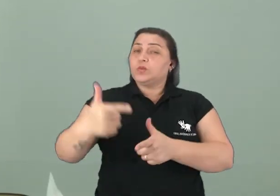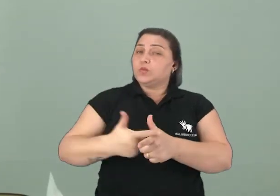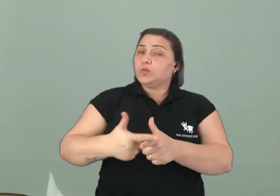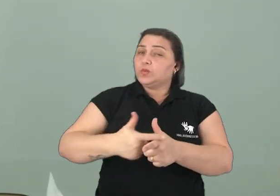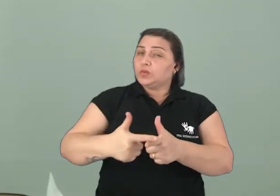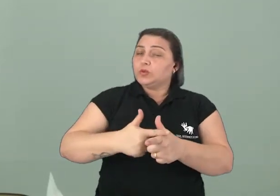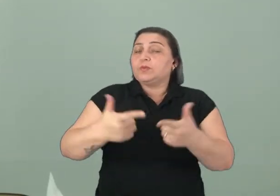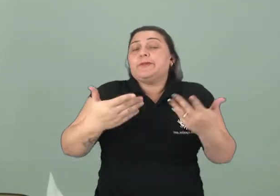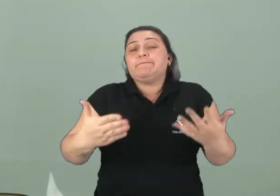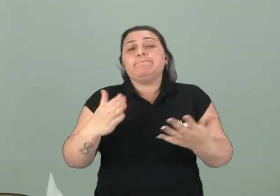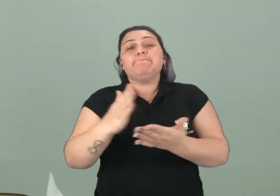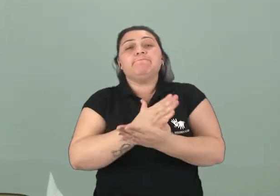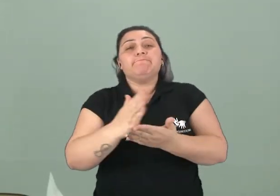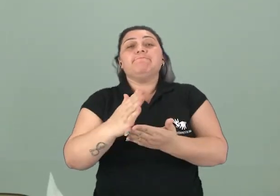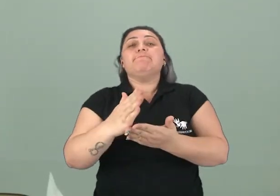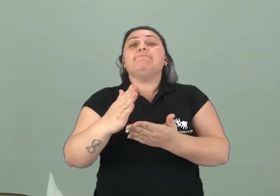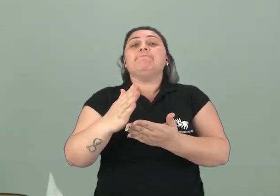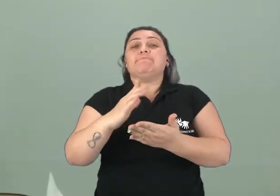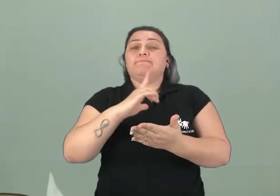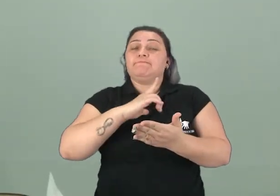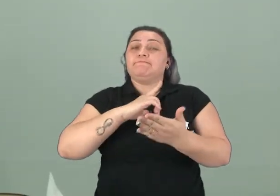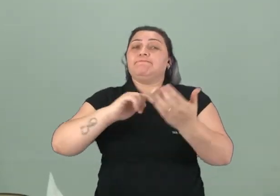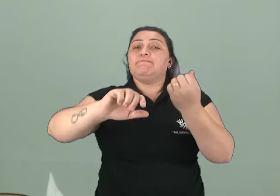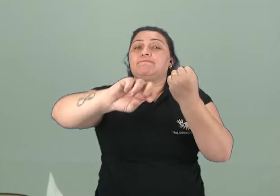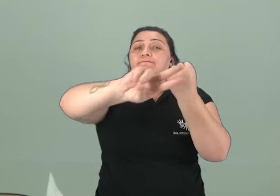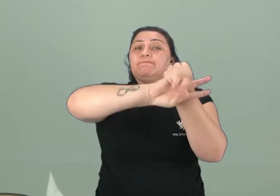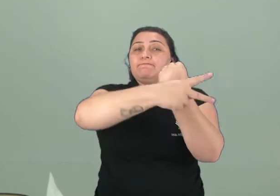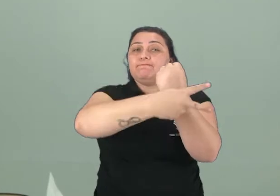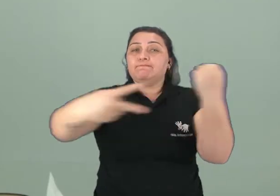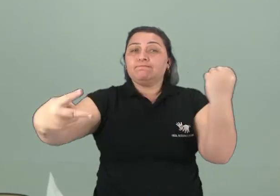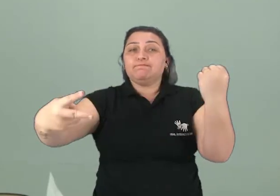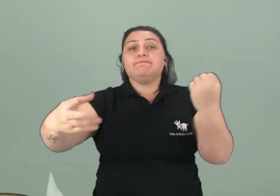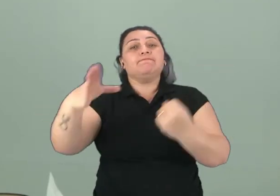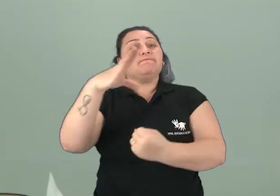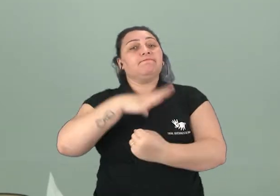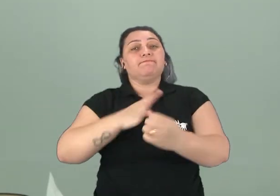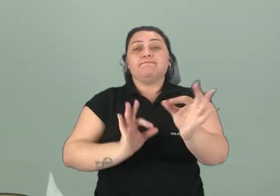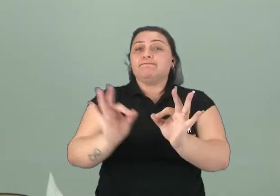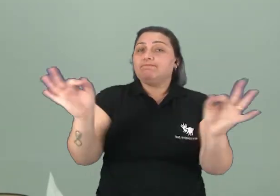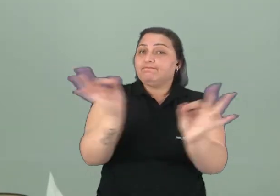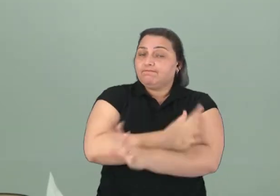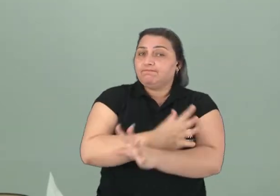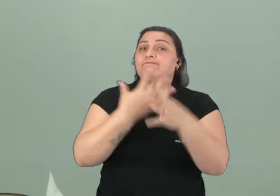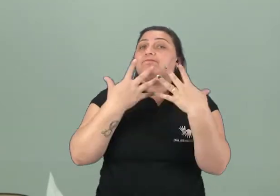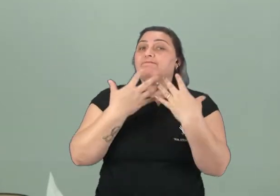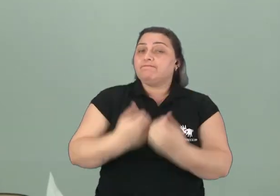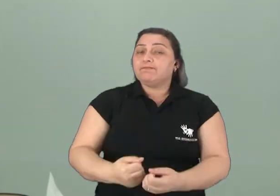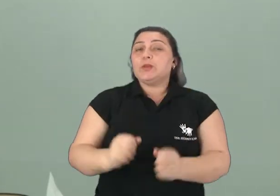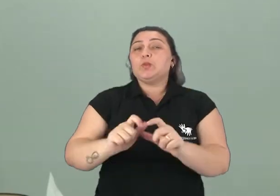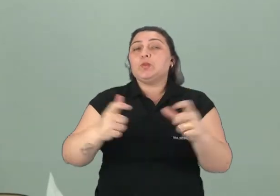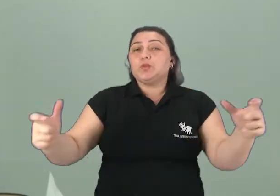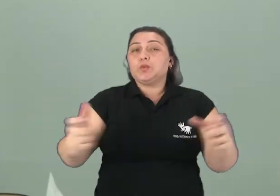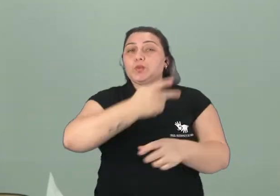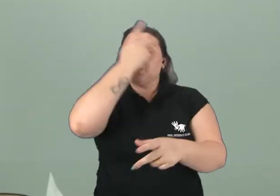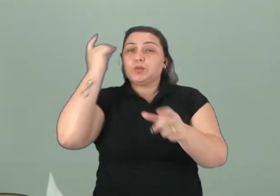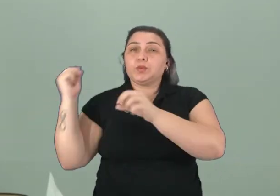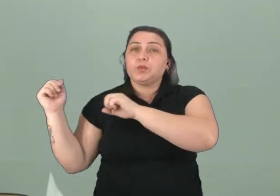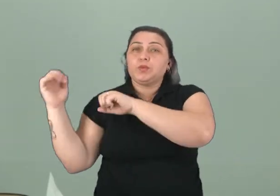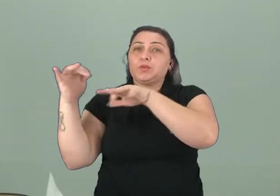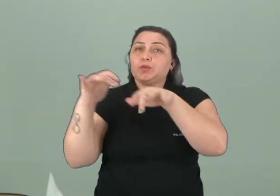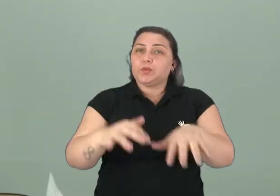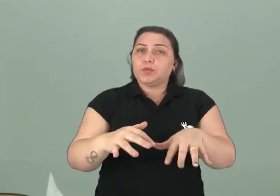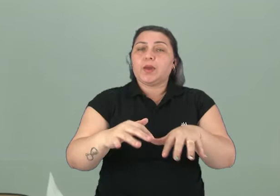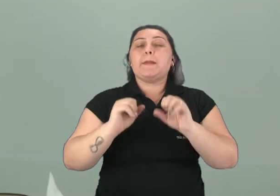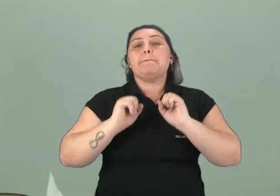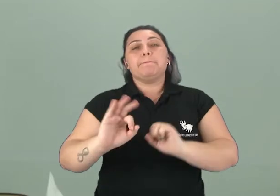problemas, tem algumas consequências, tá? Porque a cidade não está preparada para receber essa grande quantidade de pessoas.